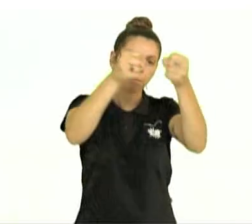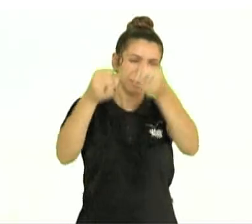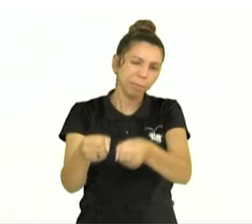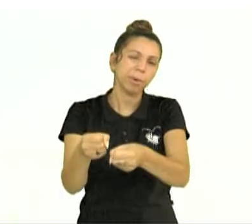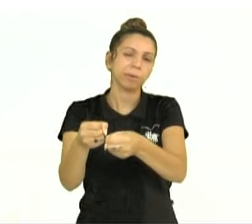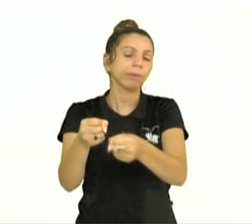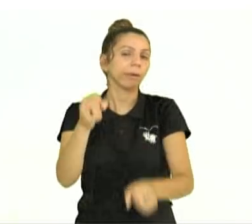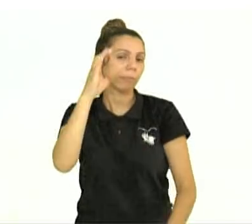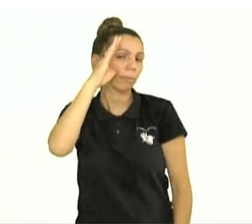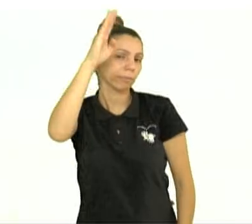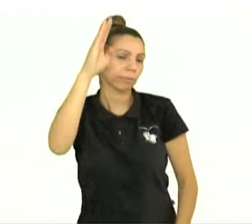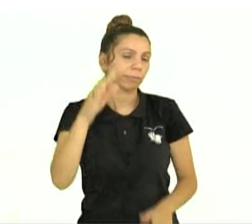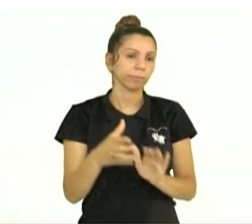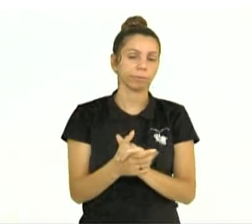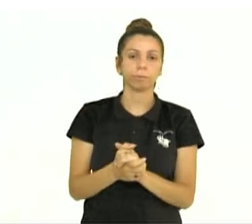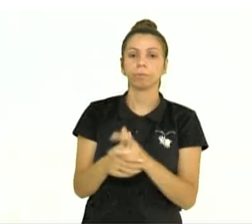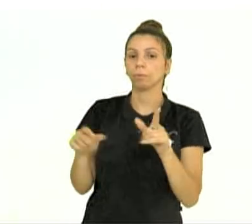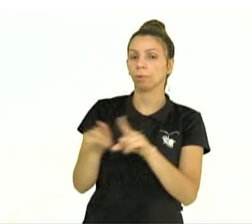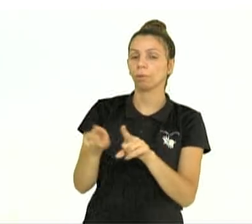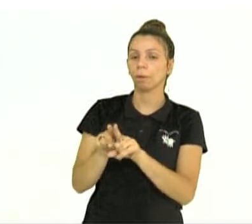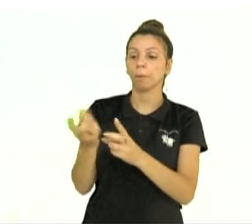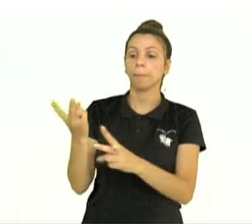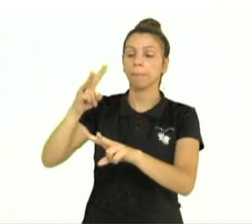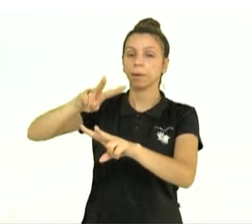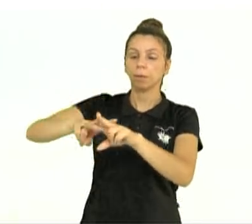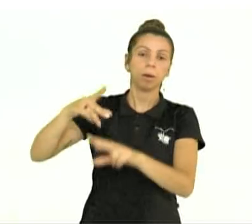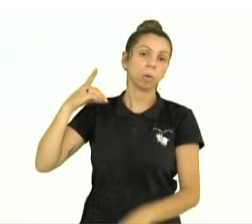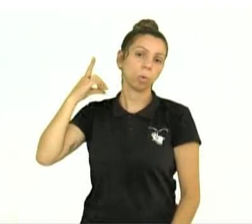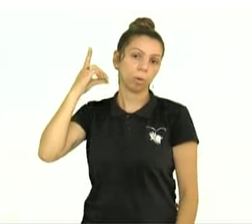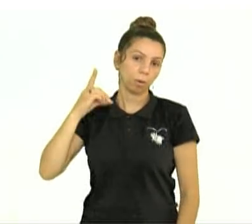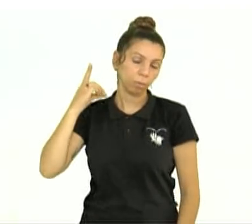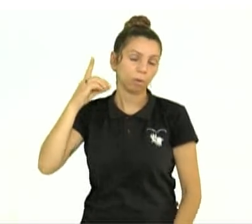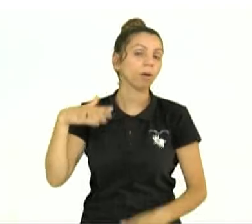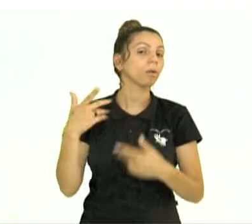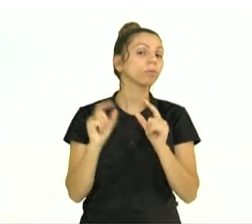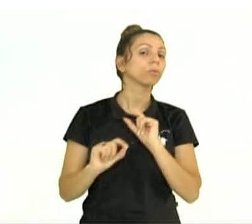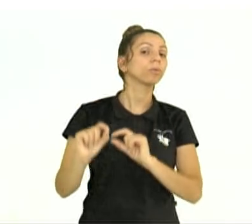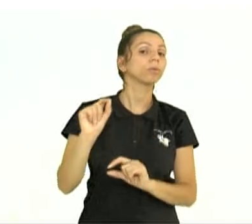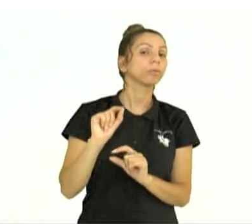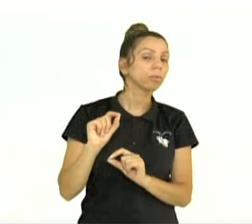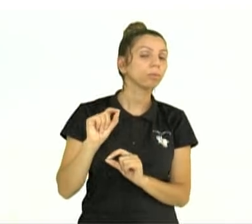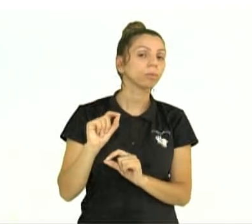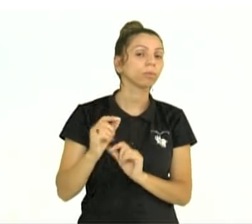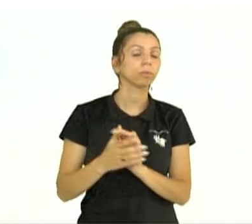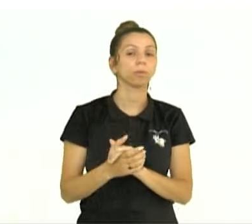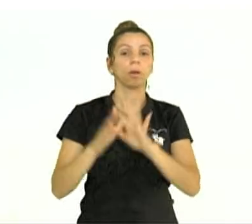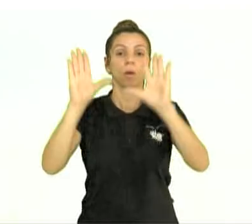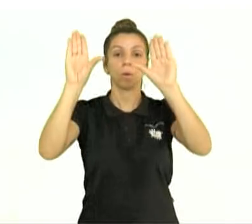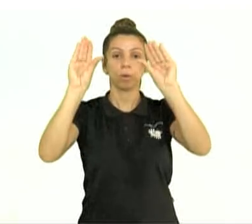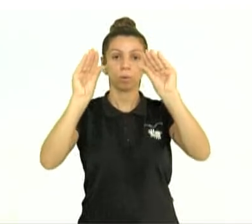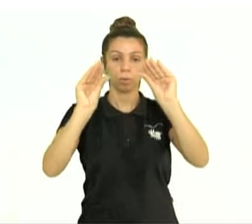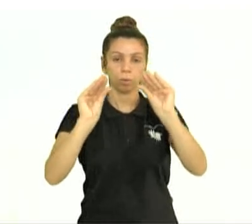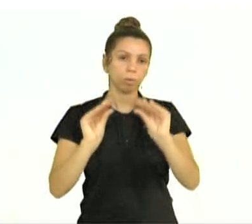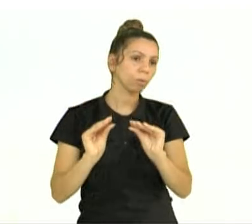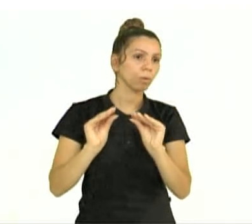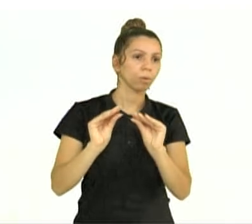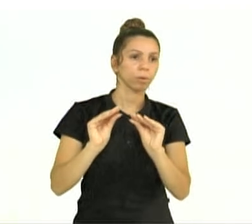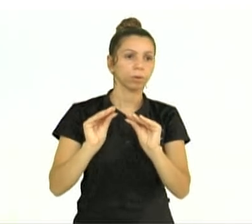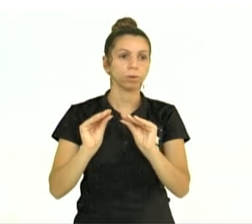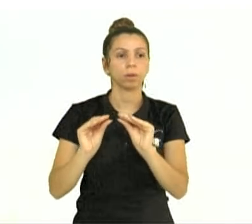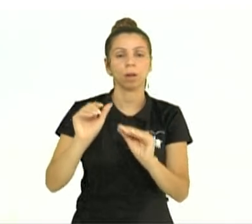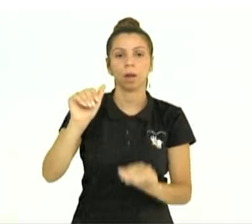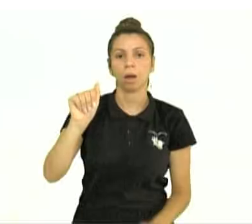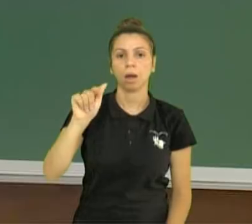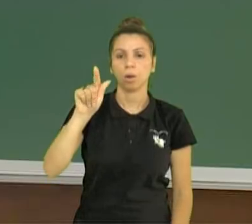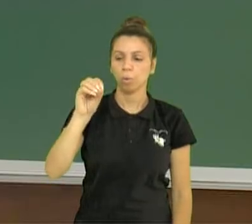dizermos, rendendo e exilando diversos deputados. Esse ato ficou conhecido como Noite da Agonia. Como assim, professor, não tinha